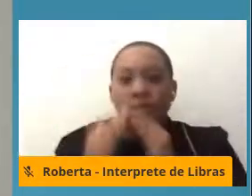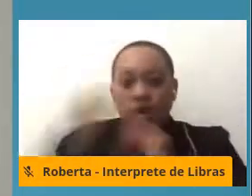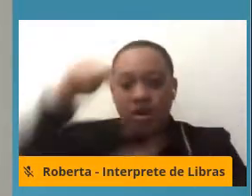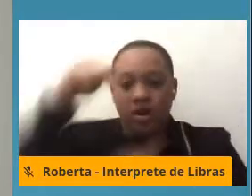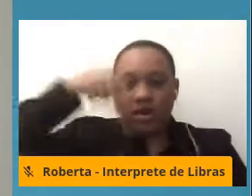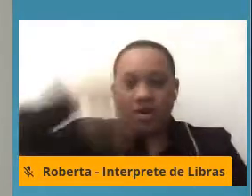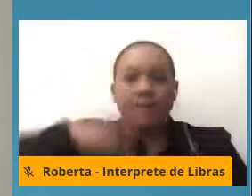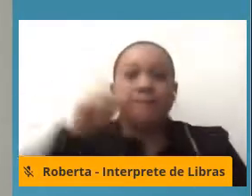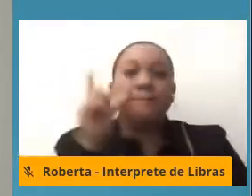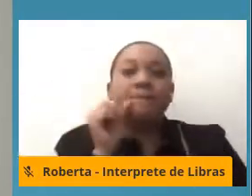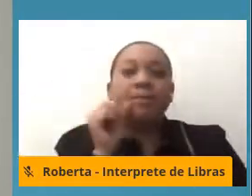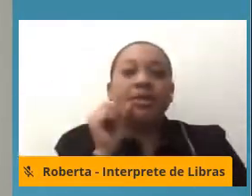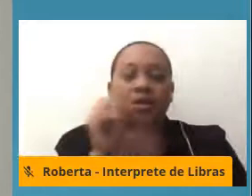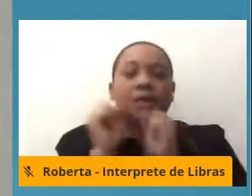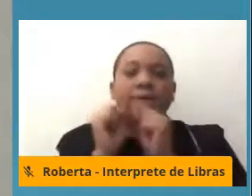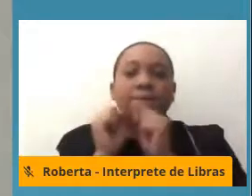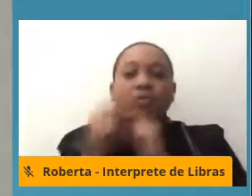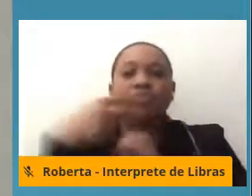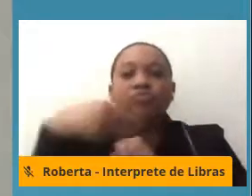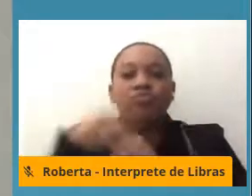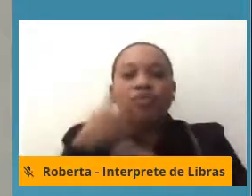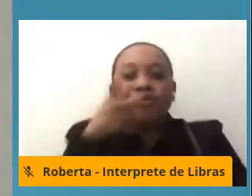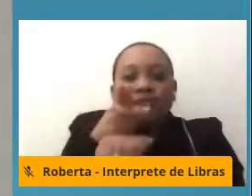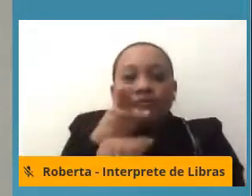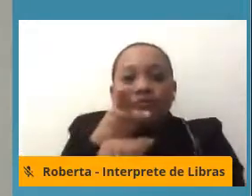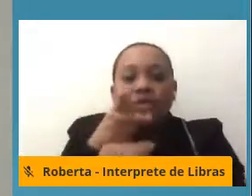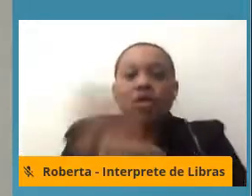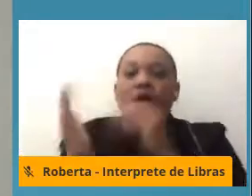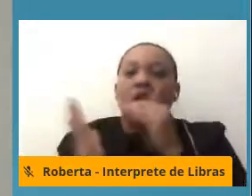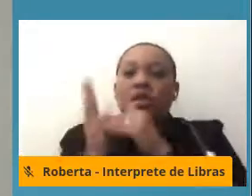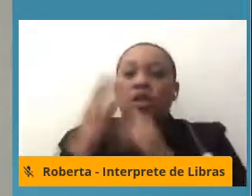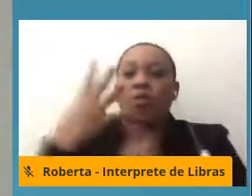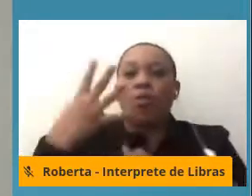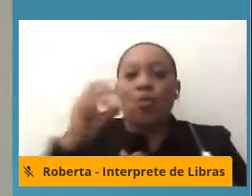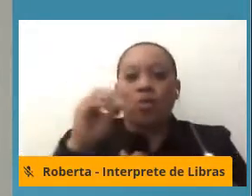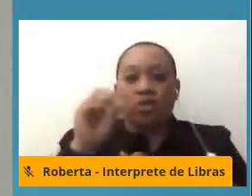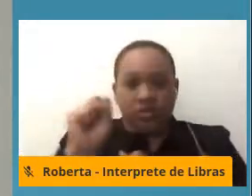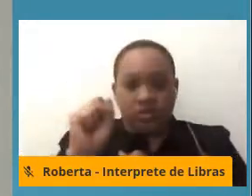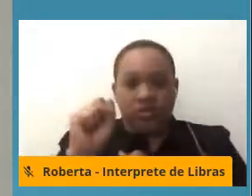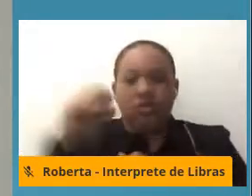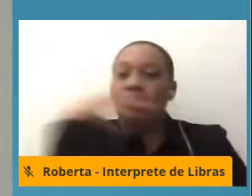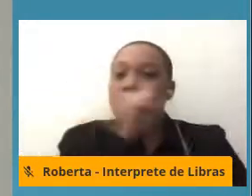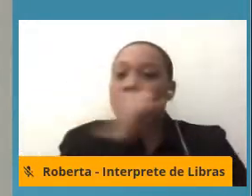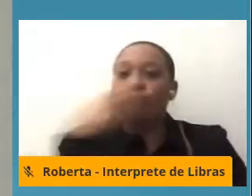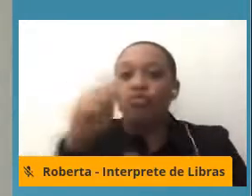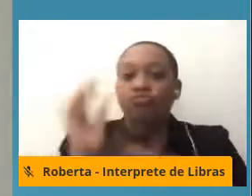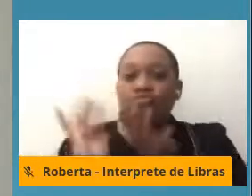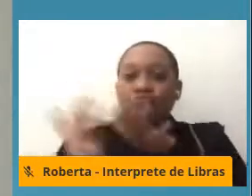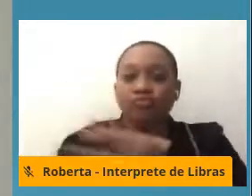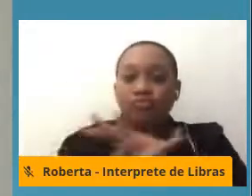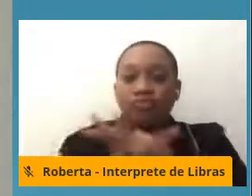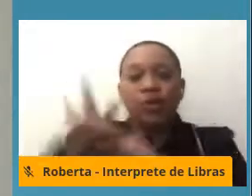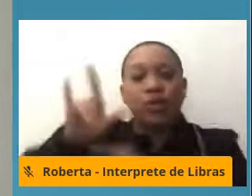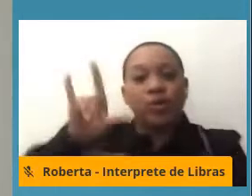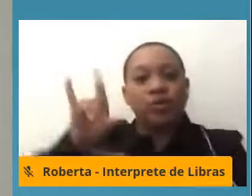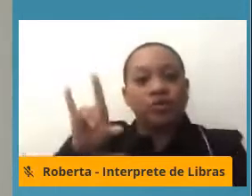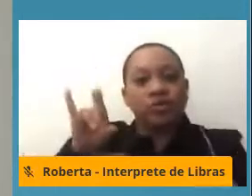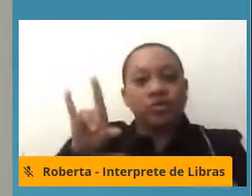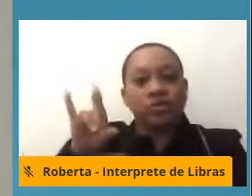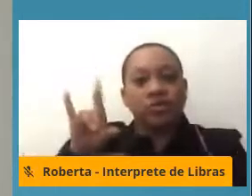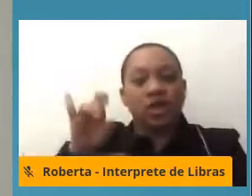40 segundos, para postar na sua rede social, no seu Instagram, tá? Fazendo as marcações que a gente pede.